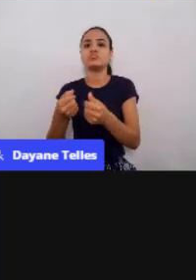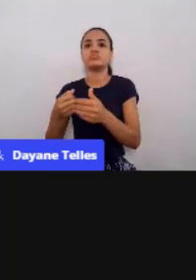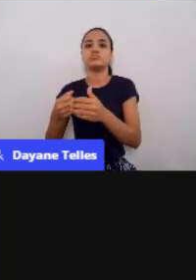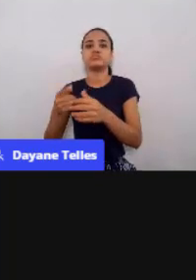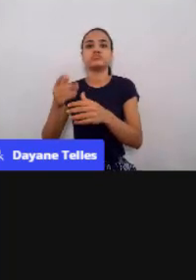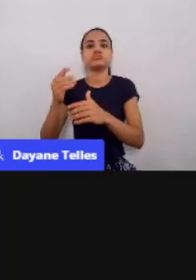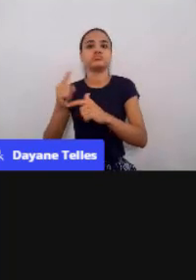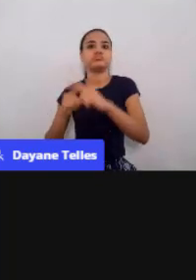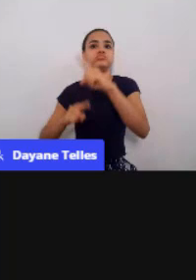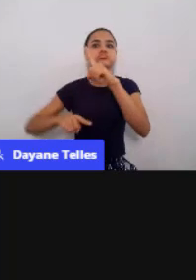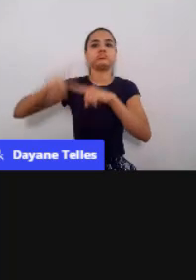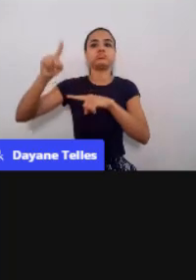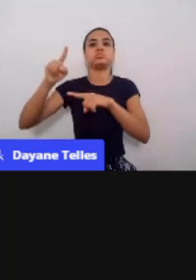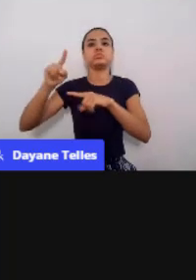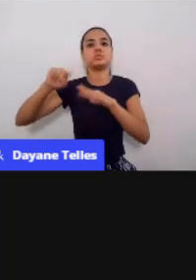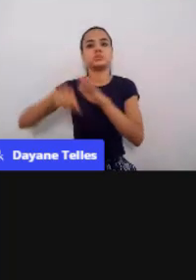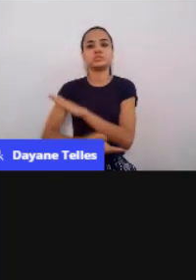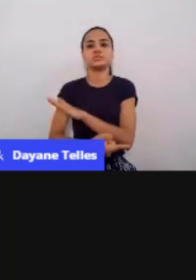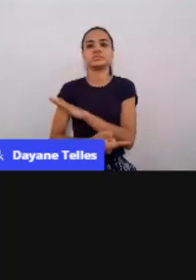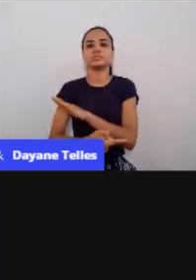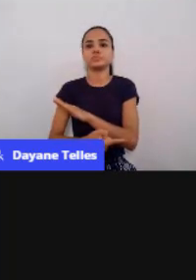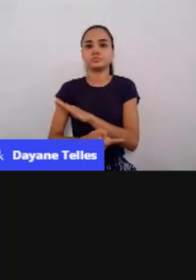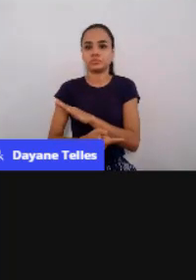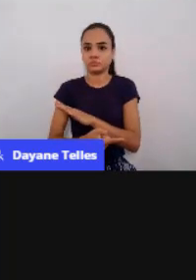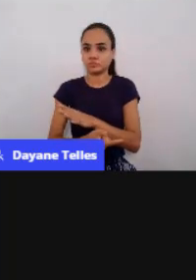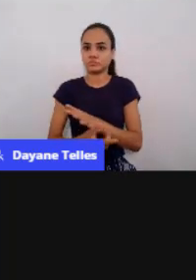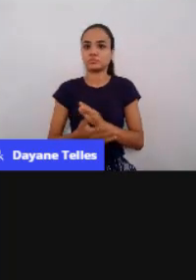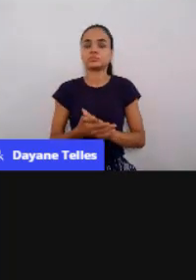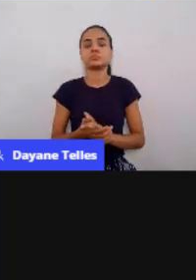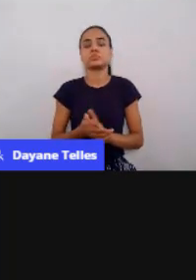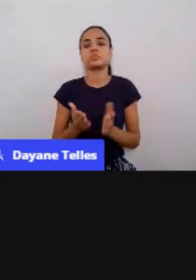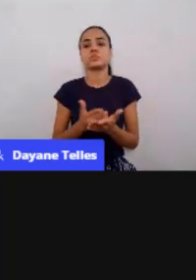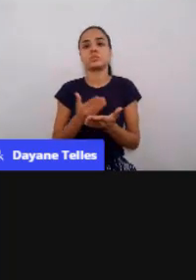matemática. Próximo slide, por gentileza.